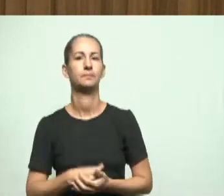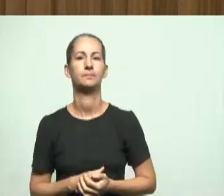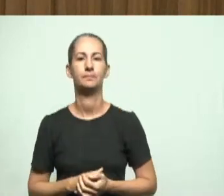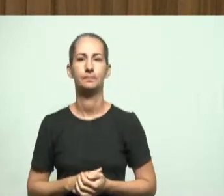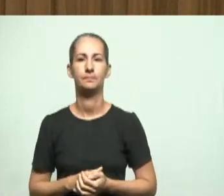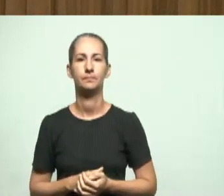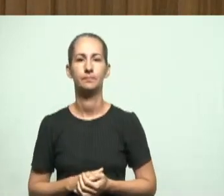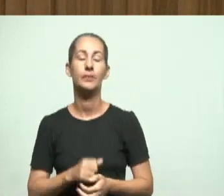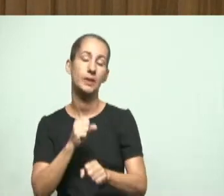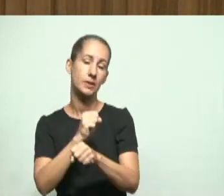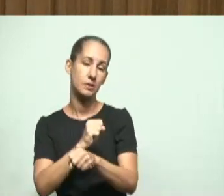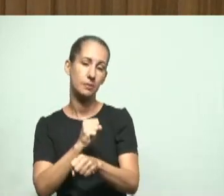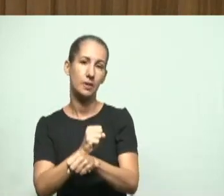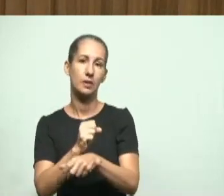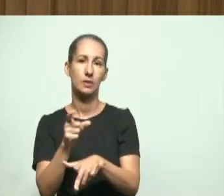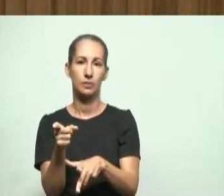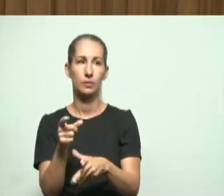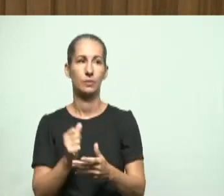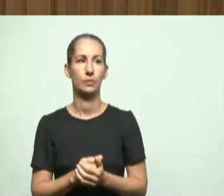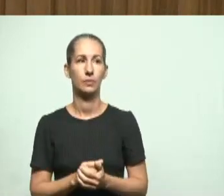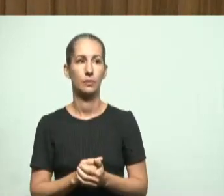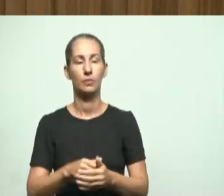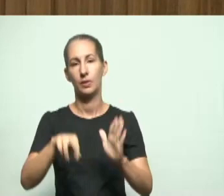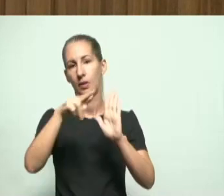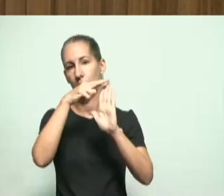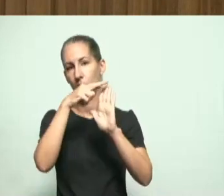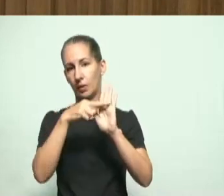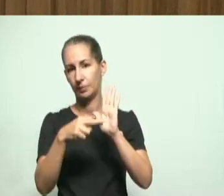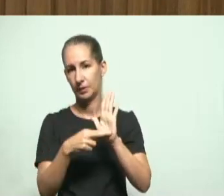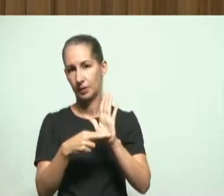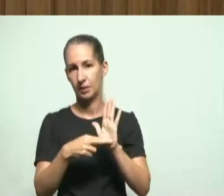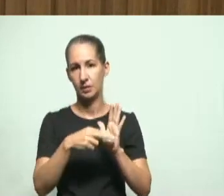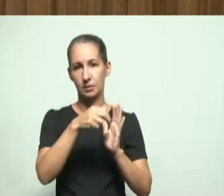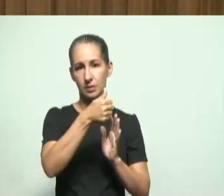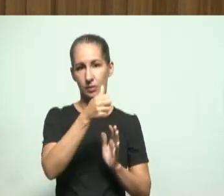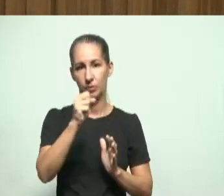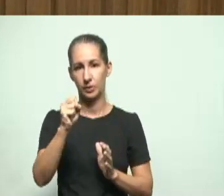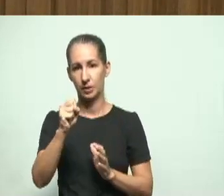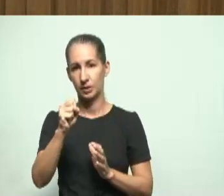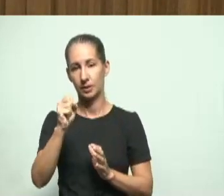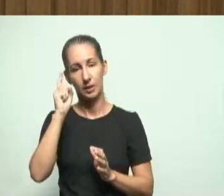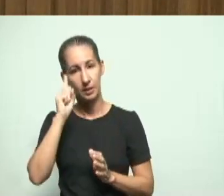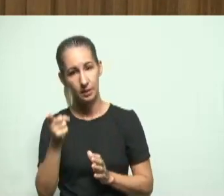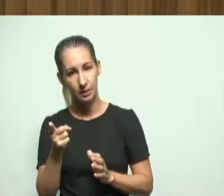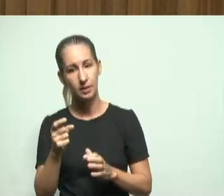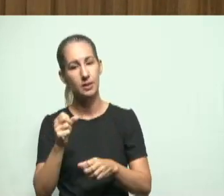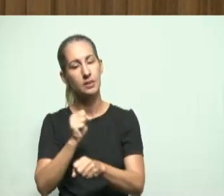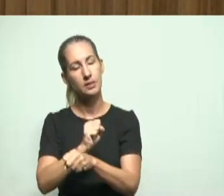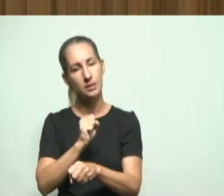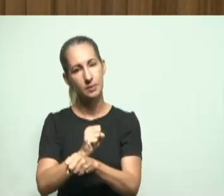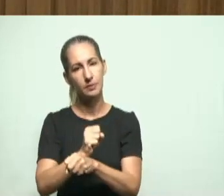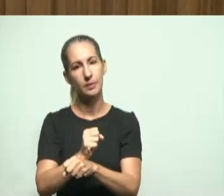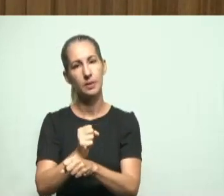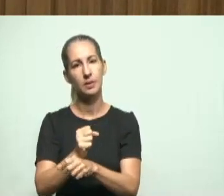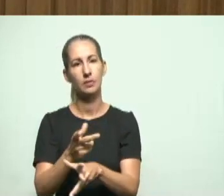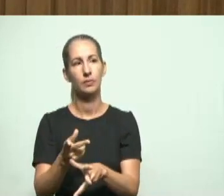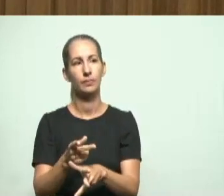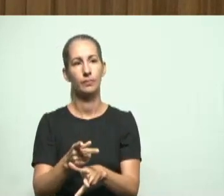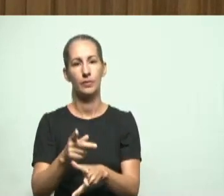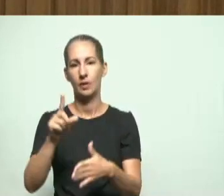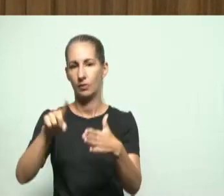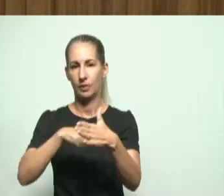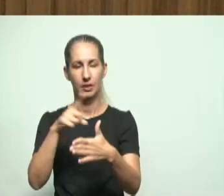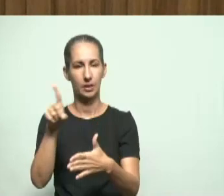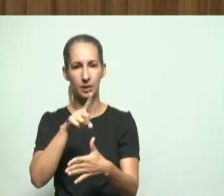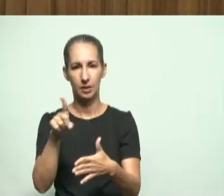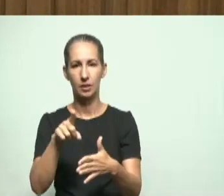a aprovação. Espero que o projeto prevê uma regulamentação em 180 dias. Espero que, de fato, o Poder Executivo não vete o